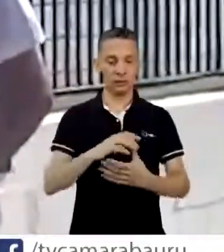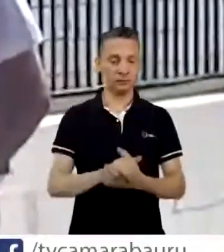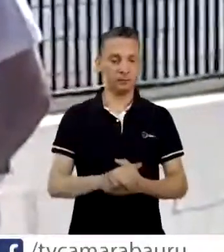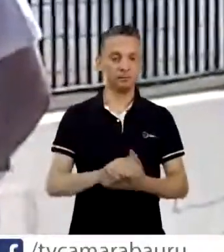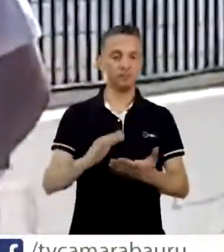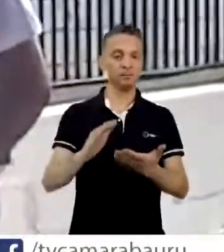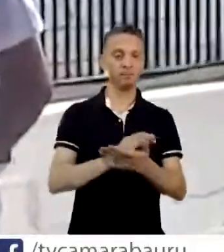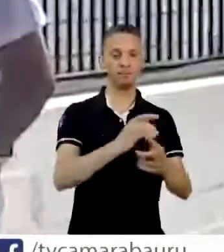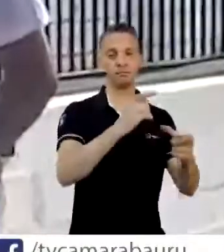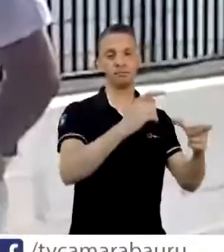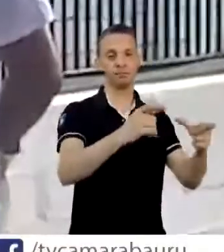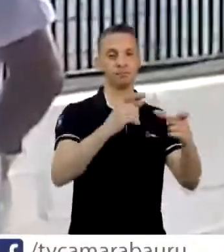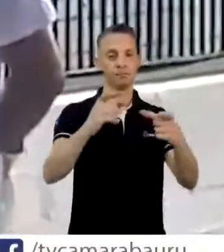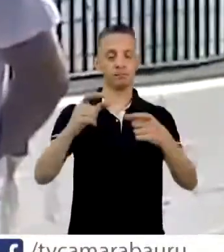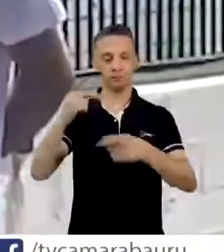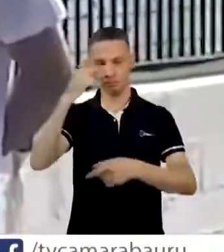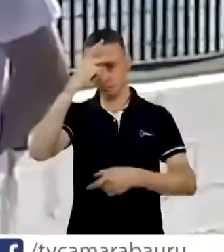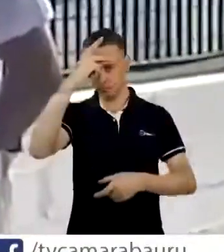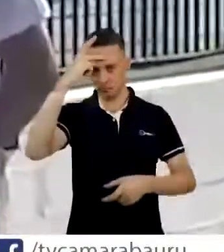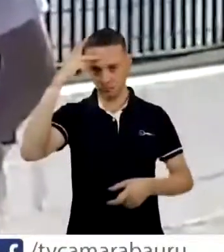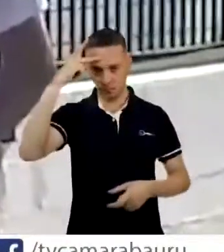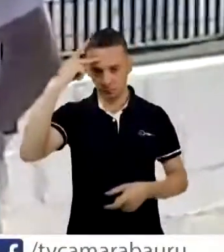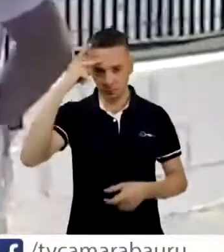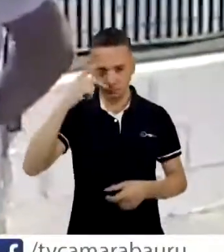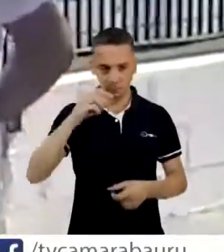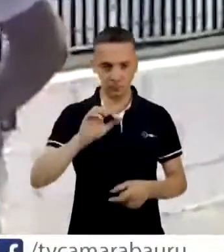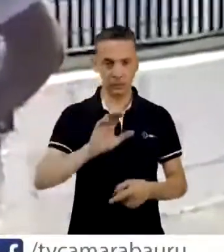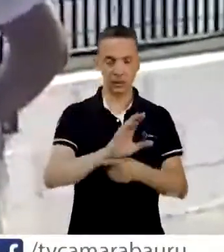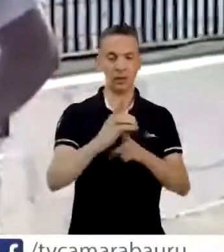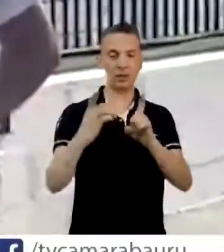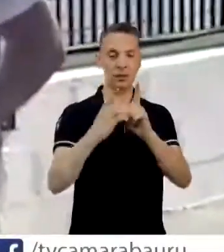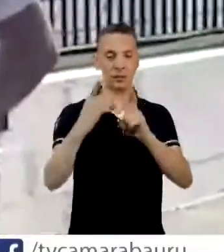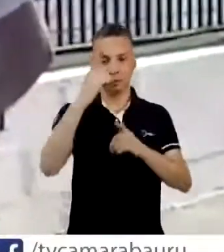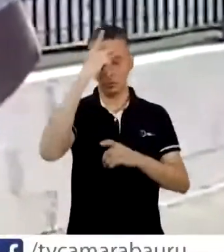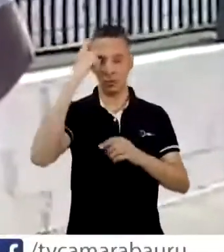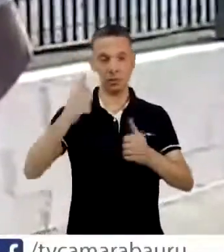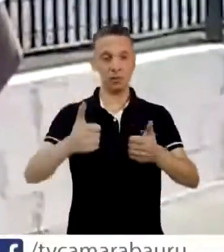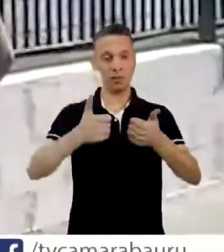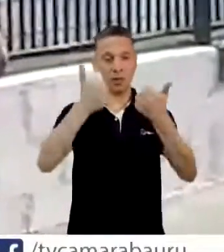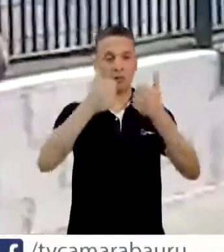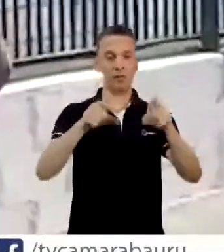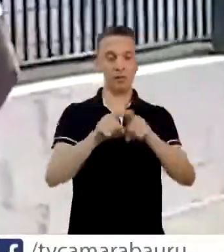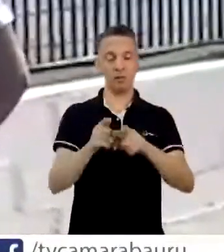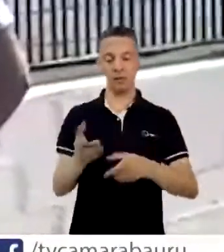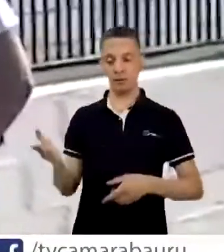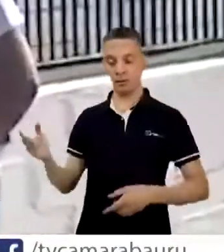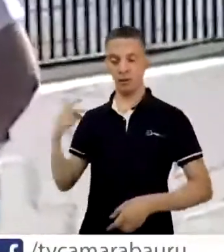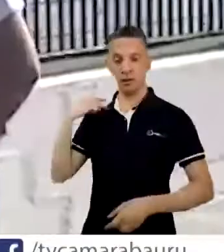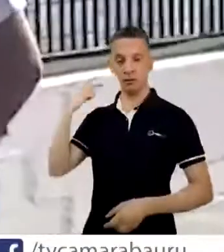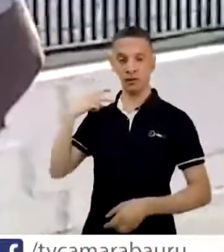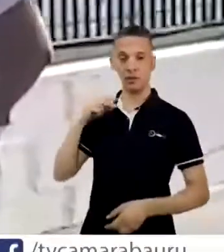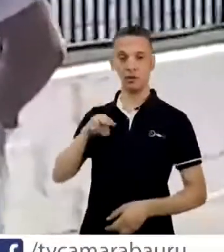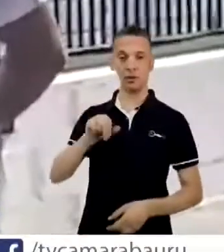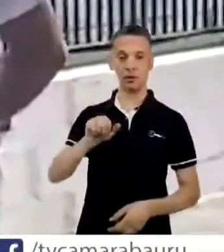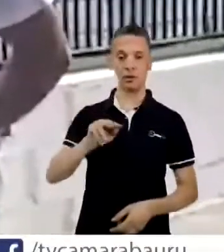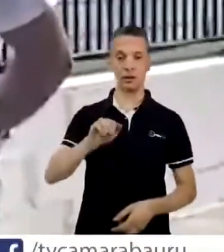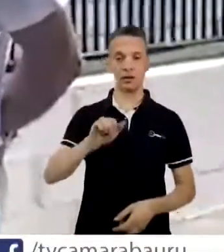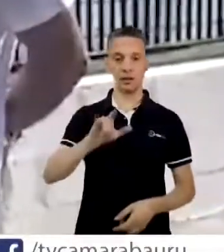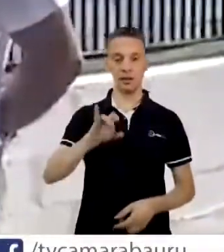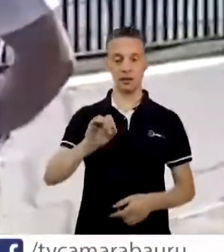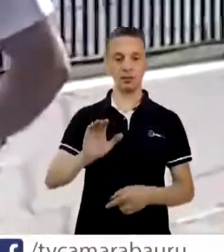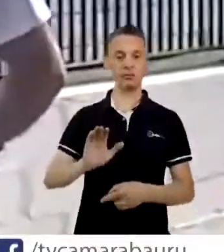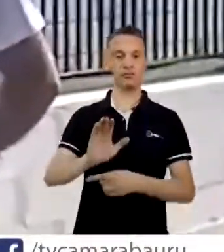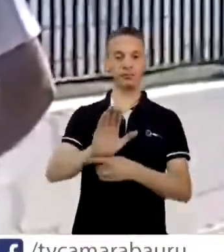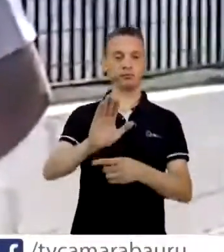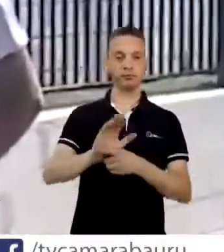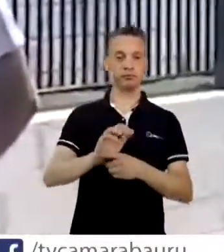unidade pode ser até um piloto nosso, está muito bem feita, né? E nós vamos trazer aqui o senhor vereador, com a sua solicitação vai ser atendida